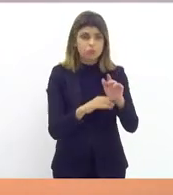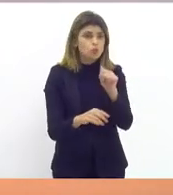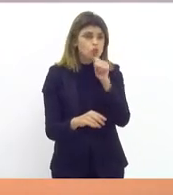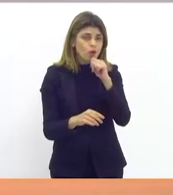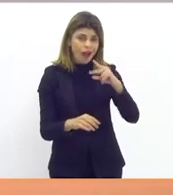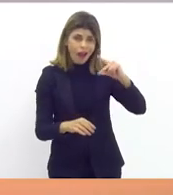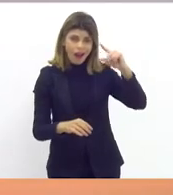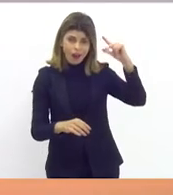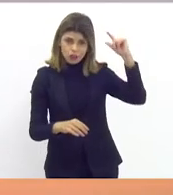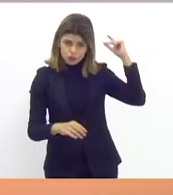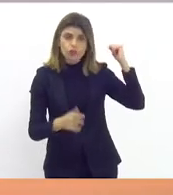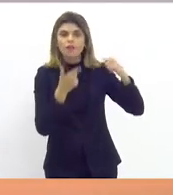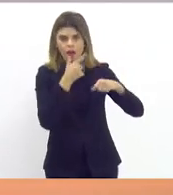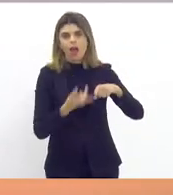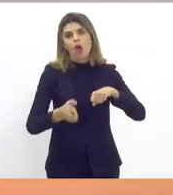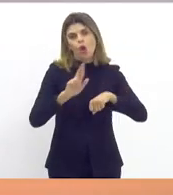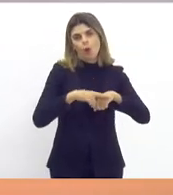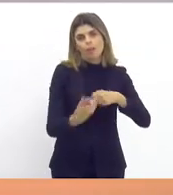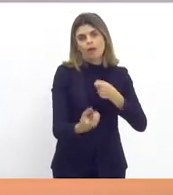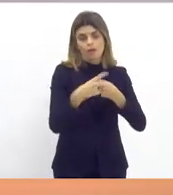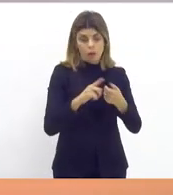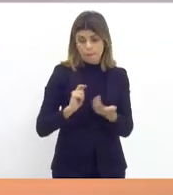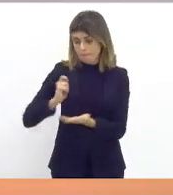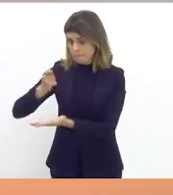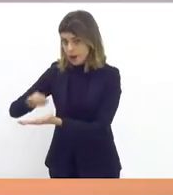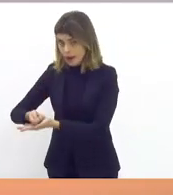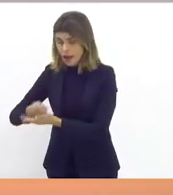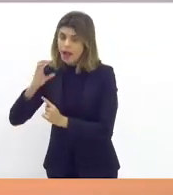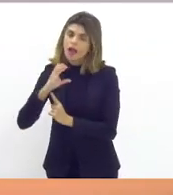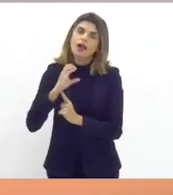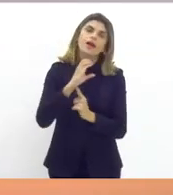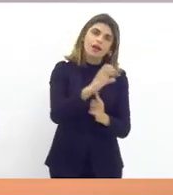vão recuperar o crédito. Ela vai pagar e o cliente